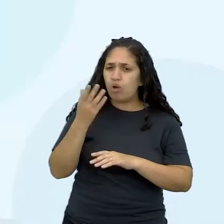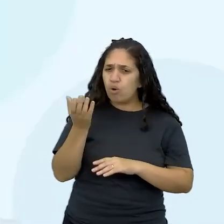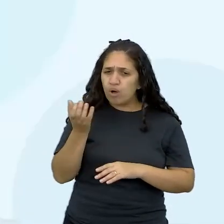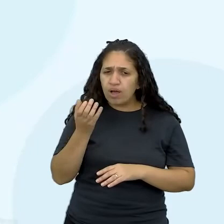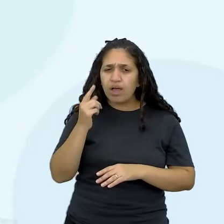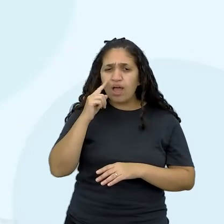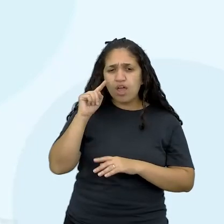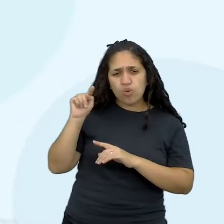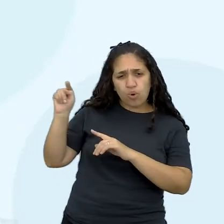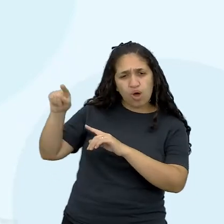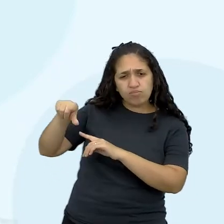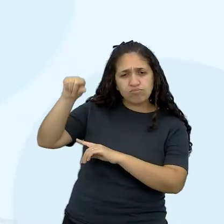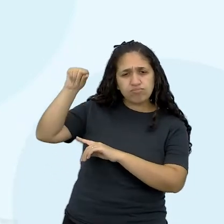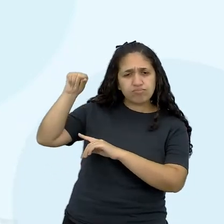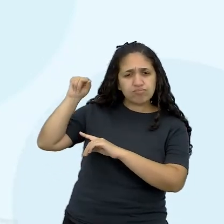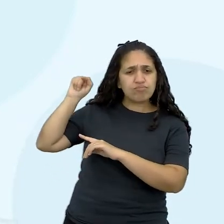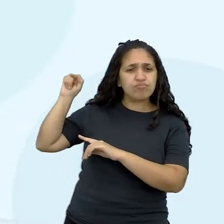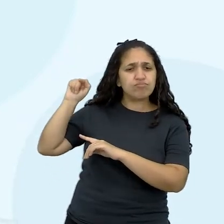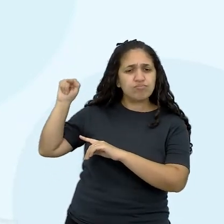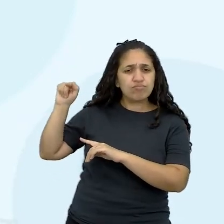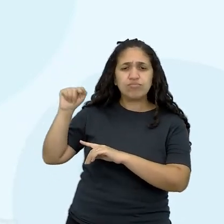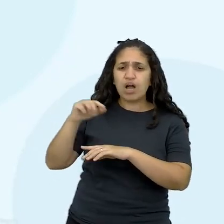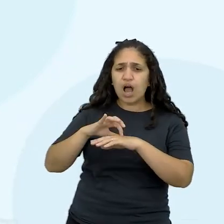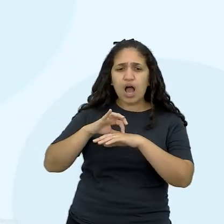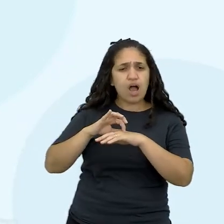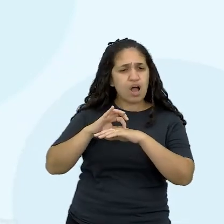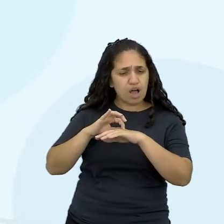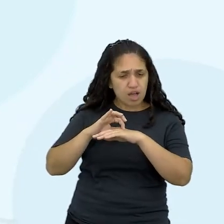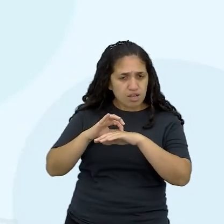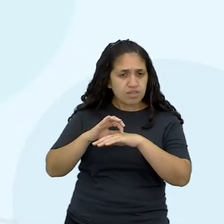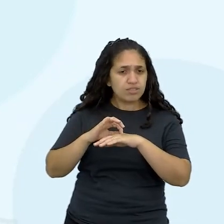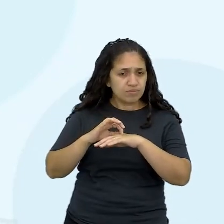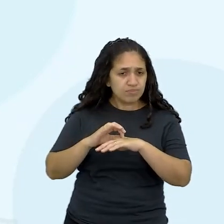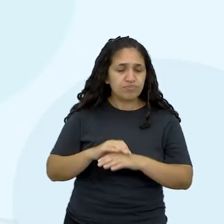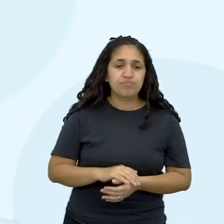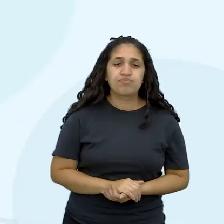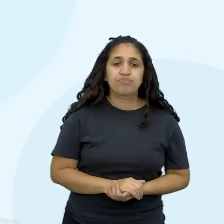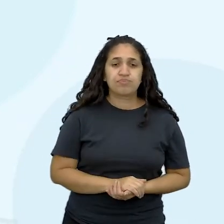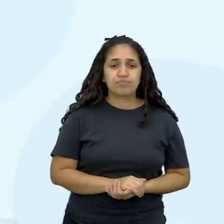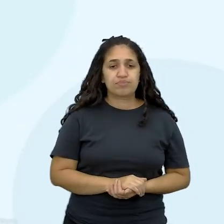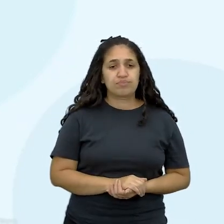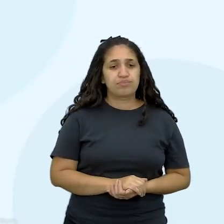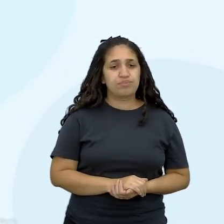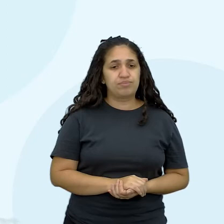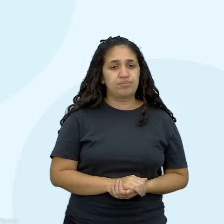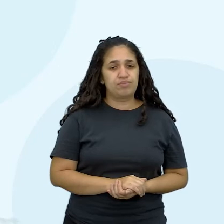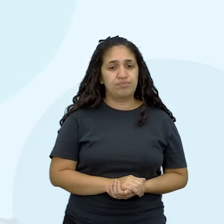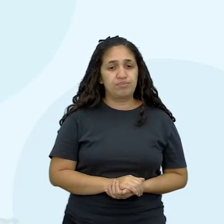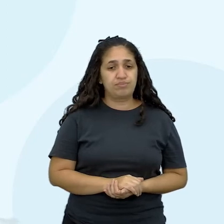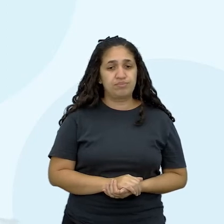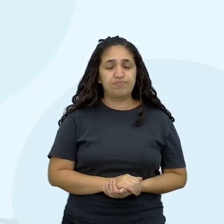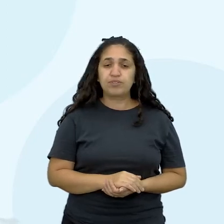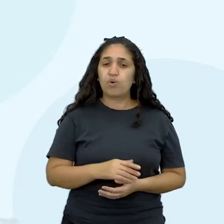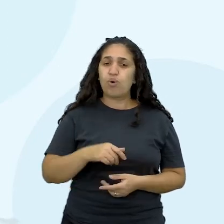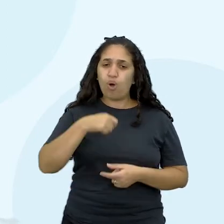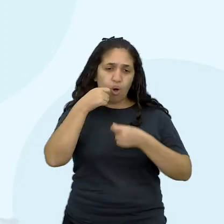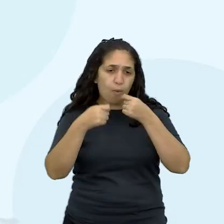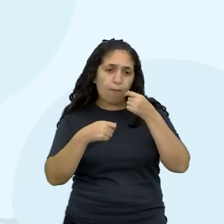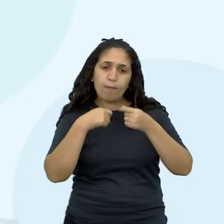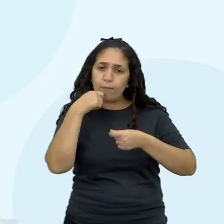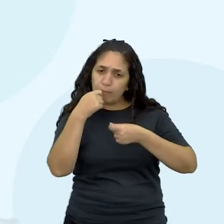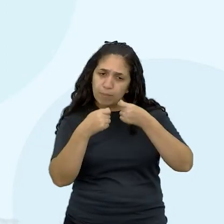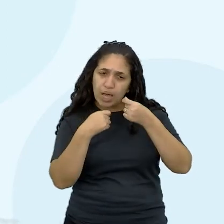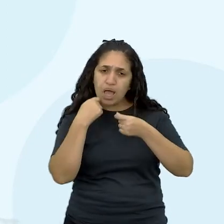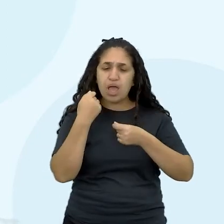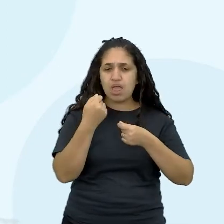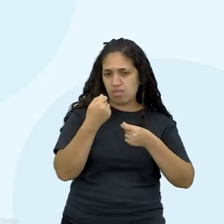muito destacar para vocês aqui são as questões aqui, olha, das carnes, a ingestão